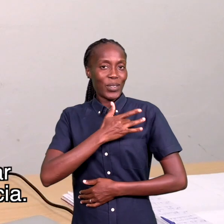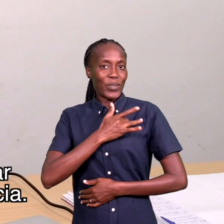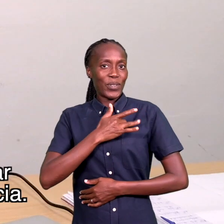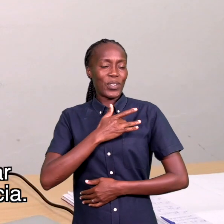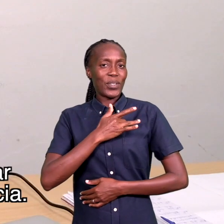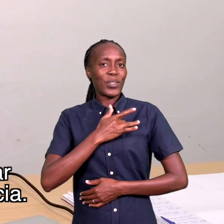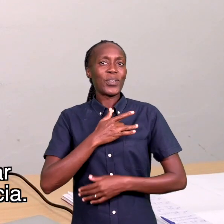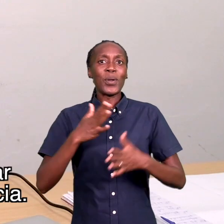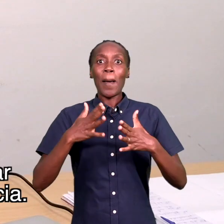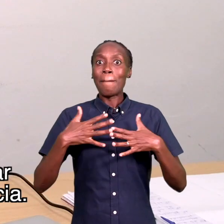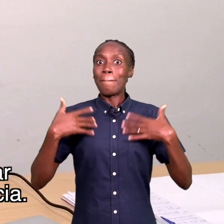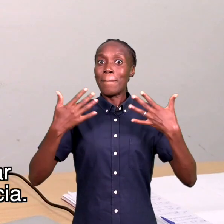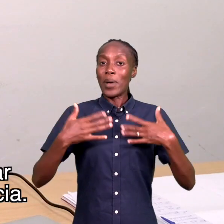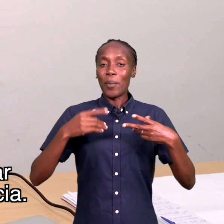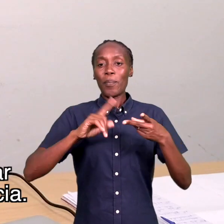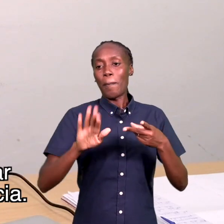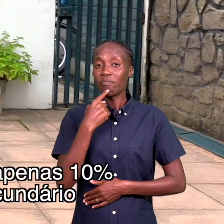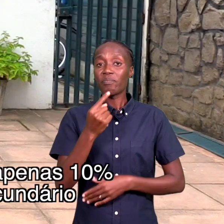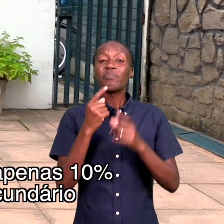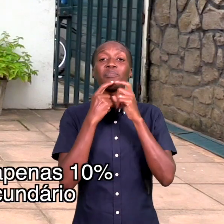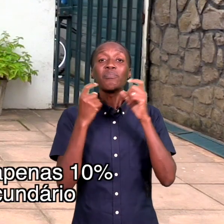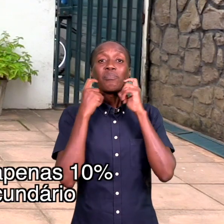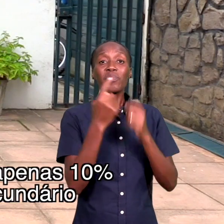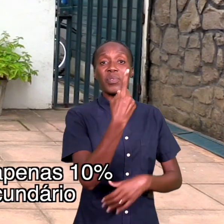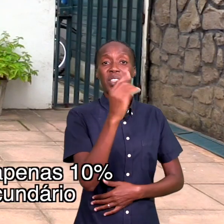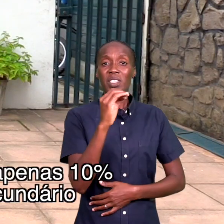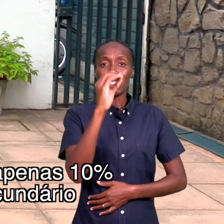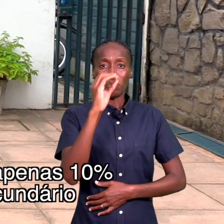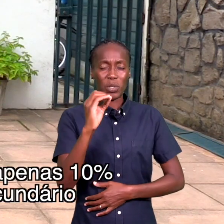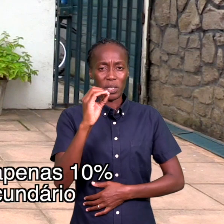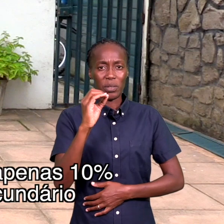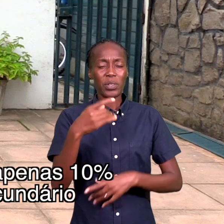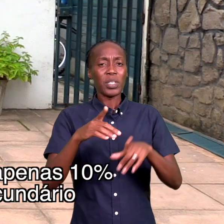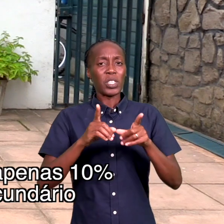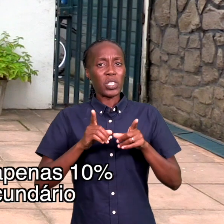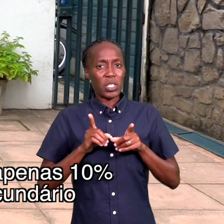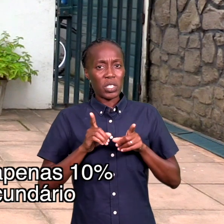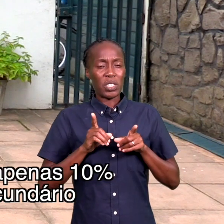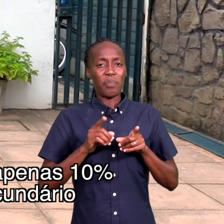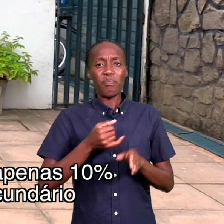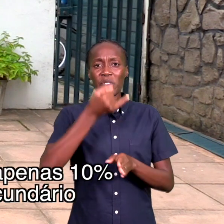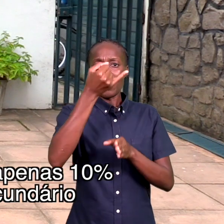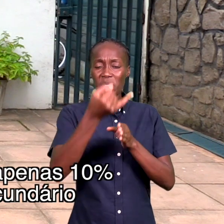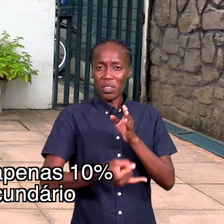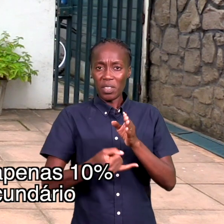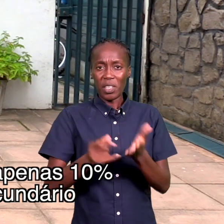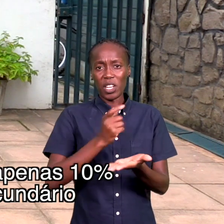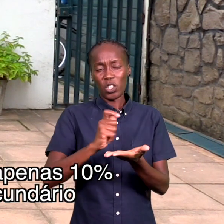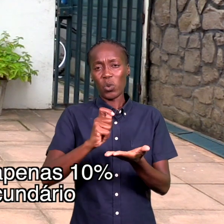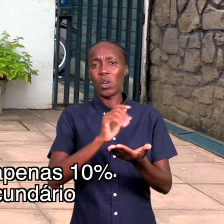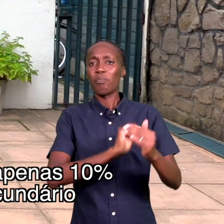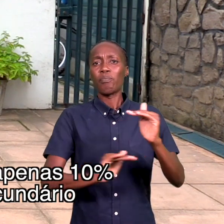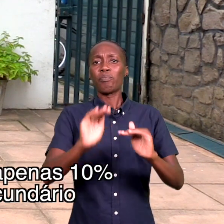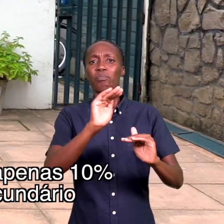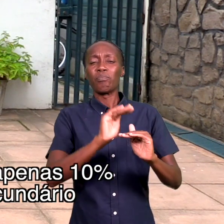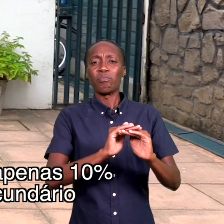que irei ajudar outras pessoas com deficiência. Em Porta-Refric, em Moçambique, apenas 10% das raparigas terminam